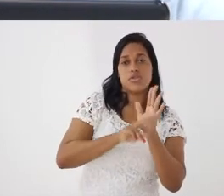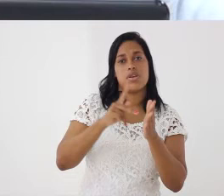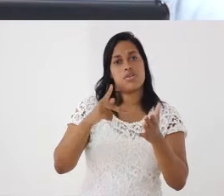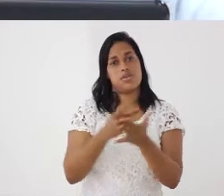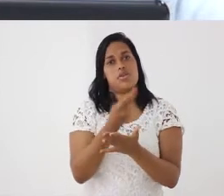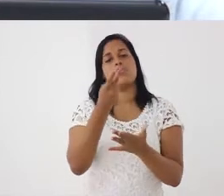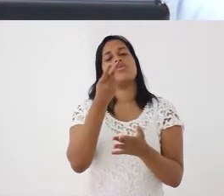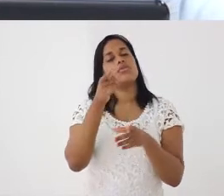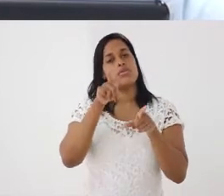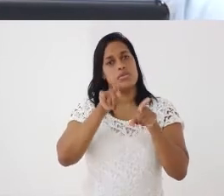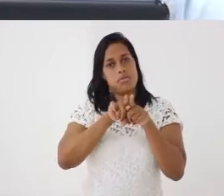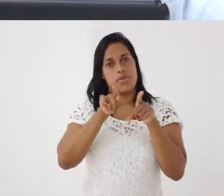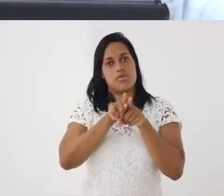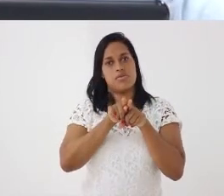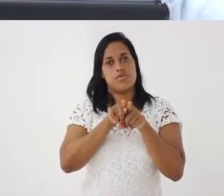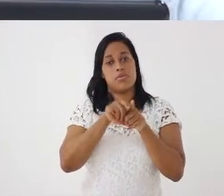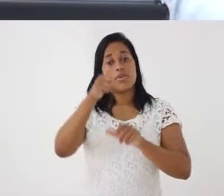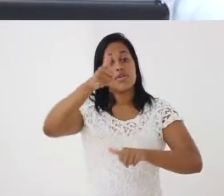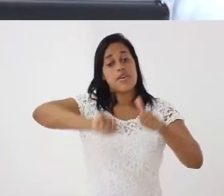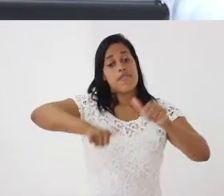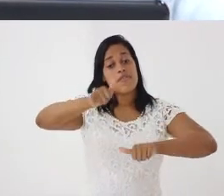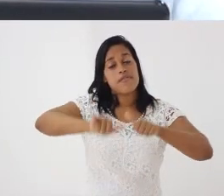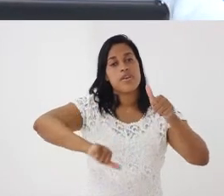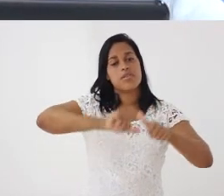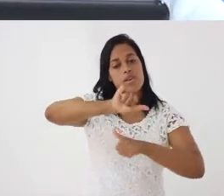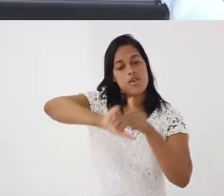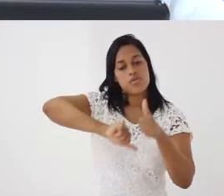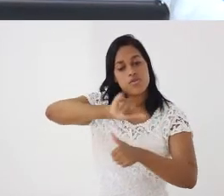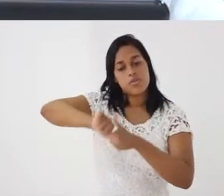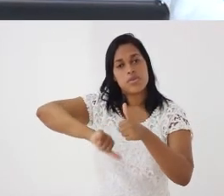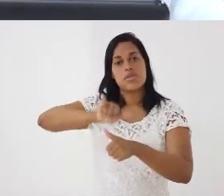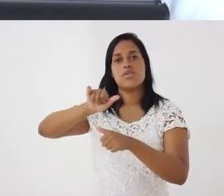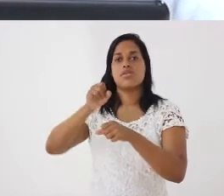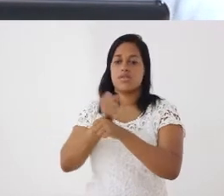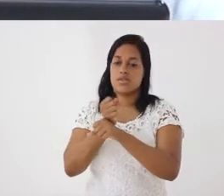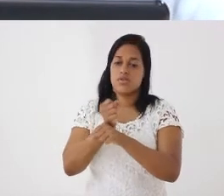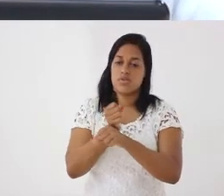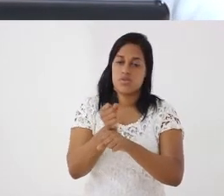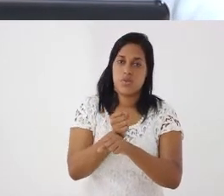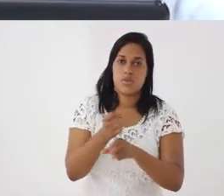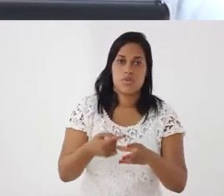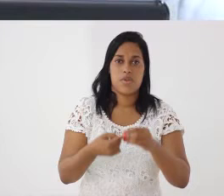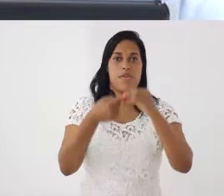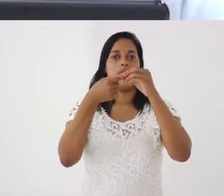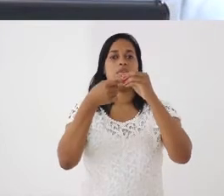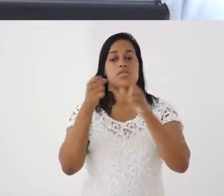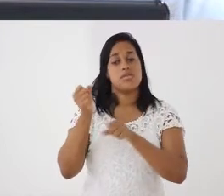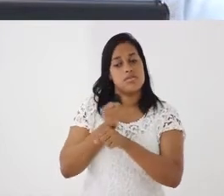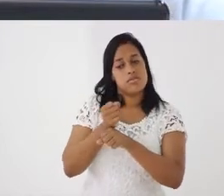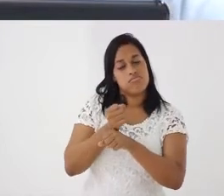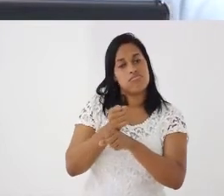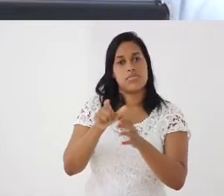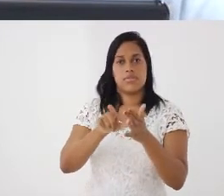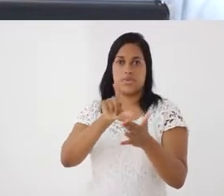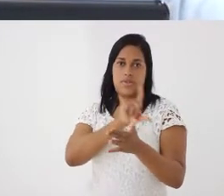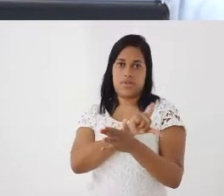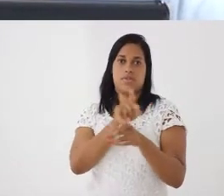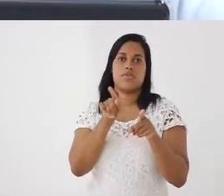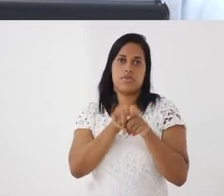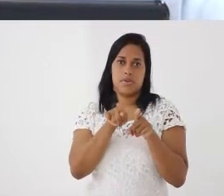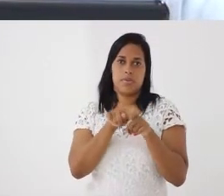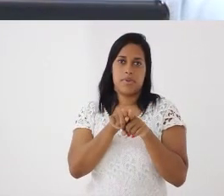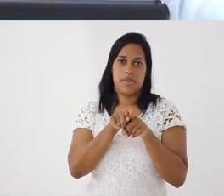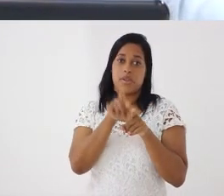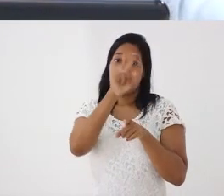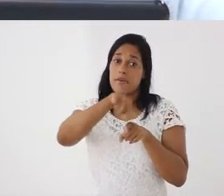realizações efetuadas e medir as mudanças ocorridas no curso do ano de referência e dos anos anteriores.